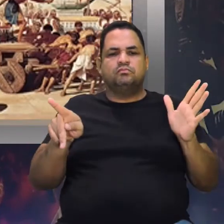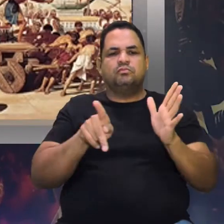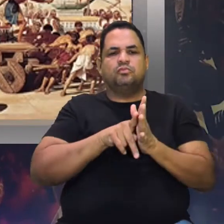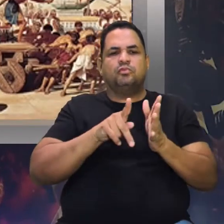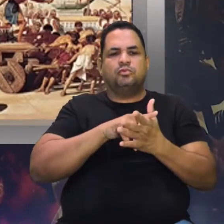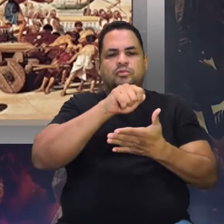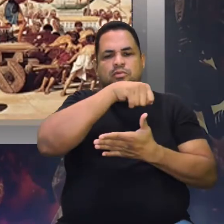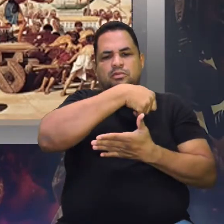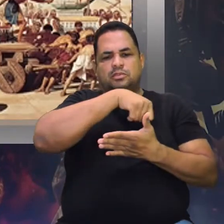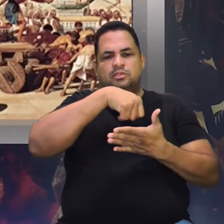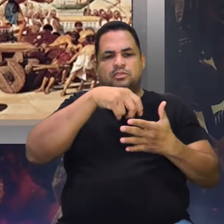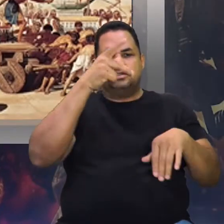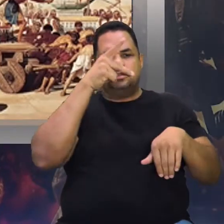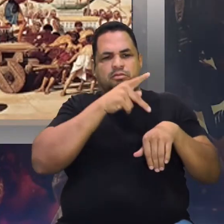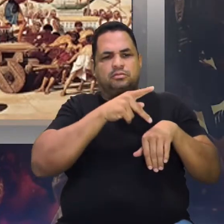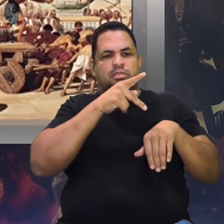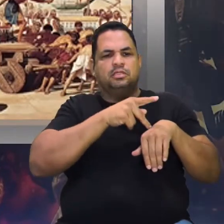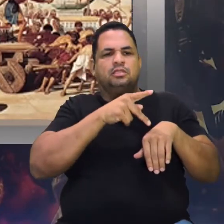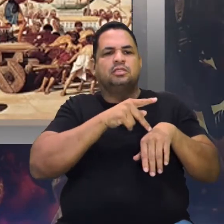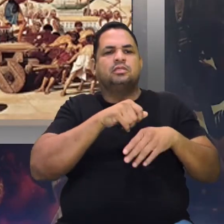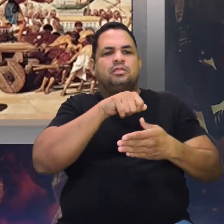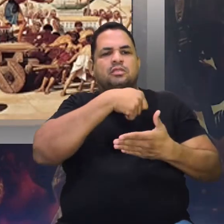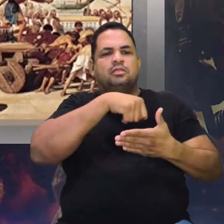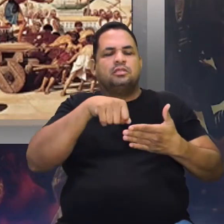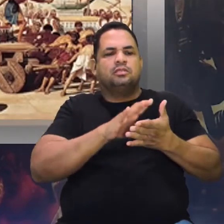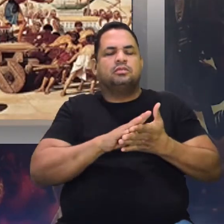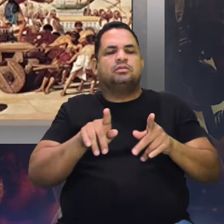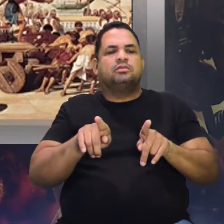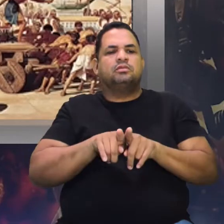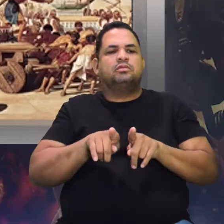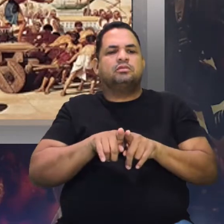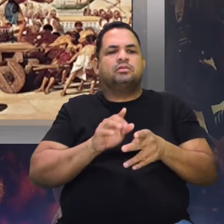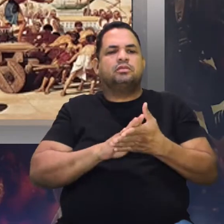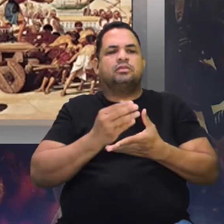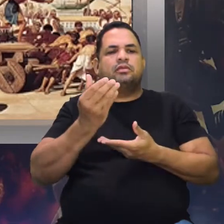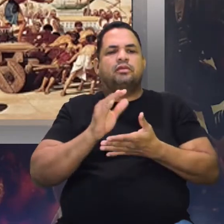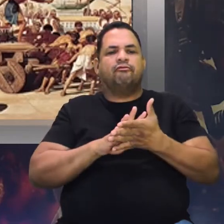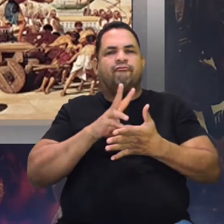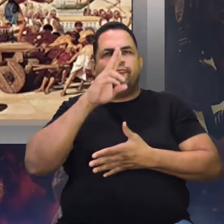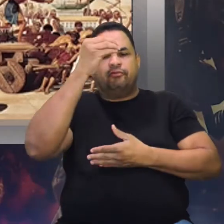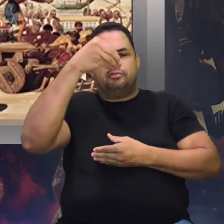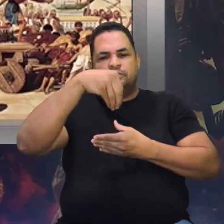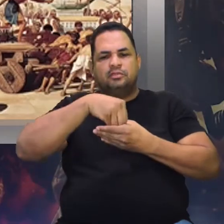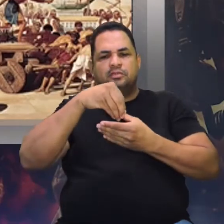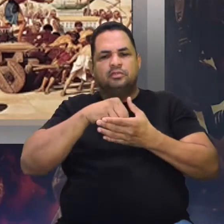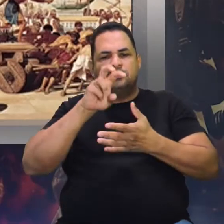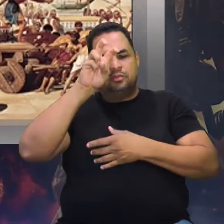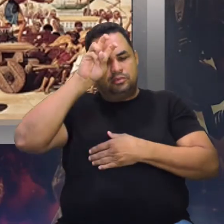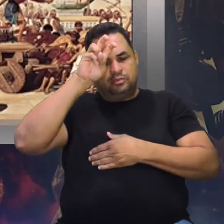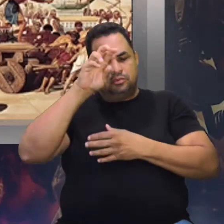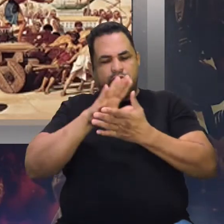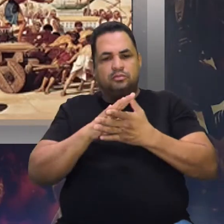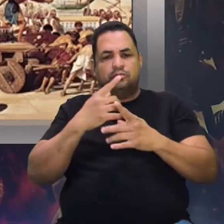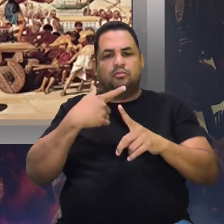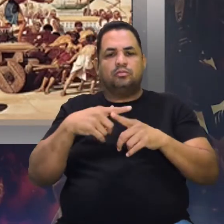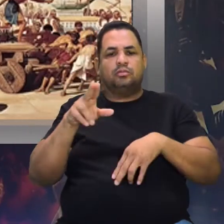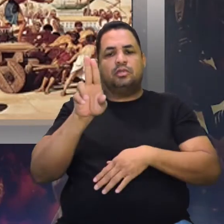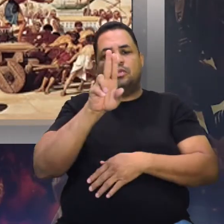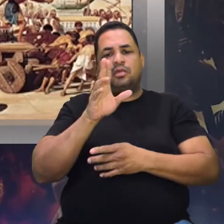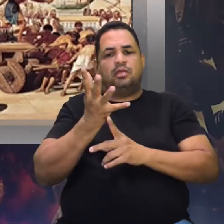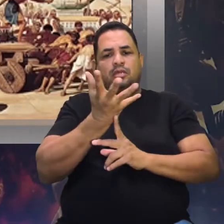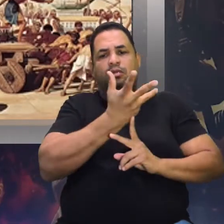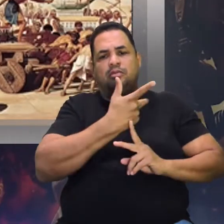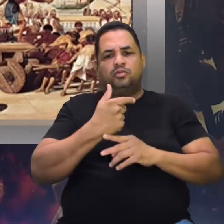que nós vamos ver eram fortes dentro do Egito, enquanto arte também. O livro dos